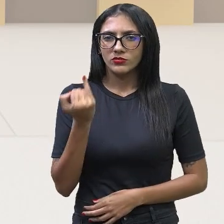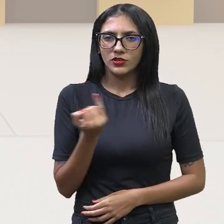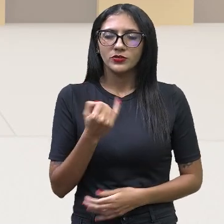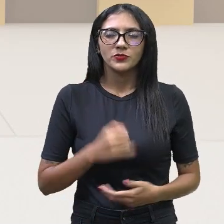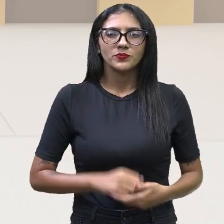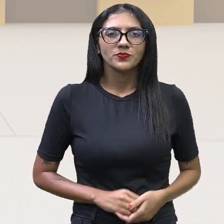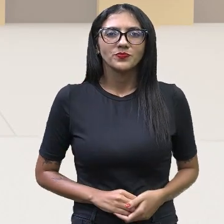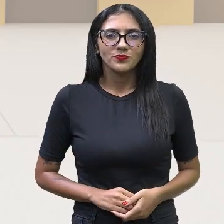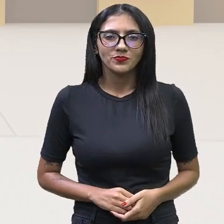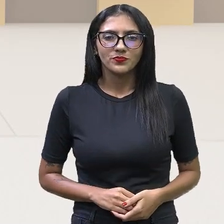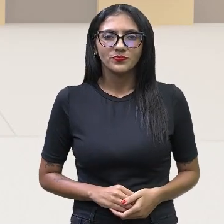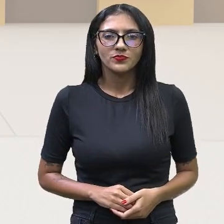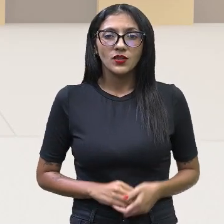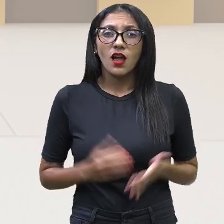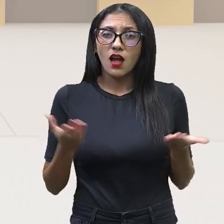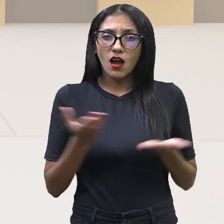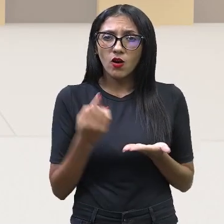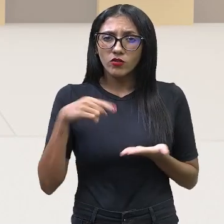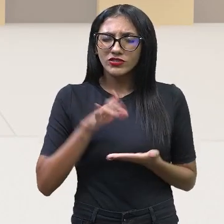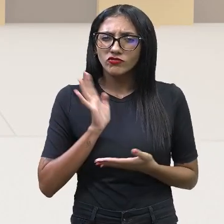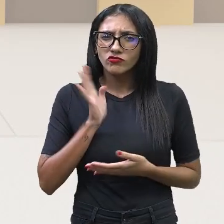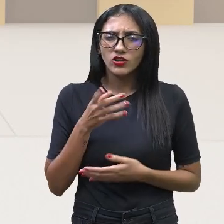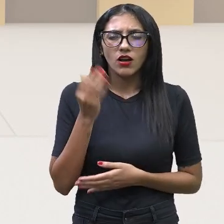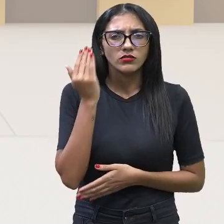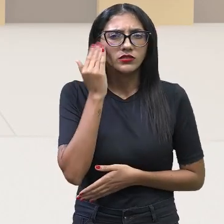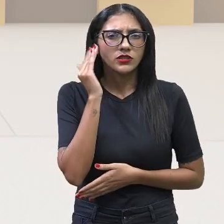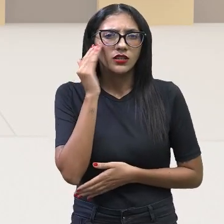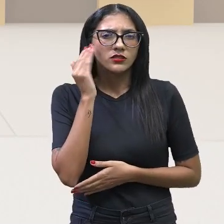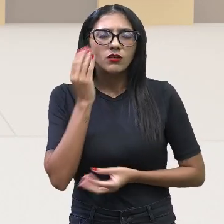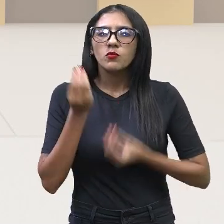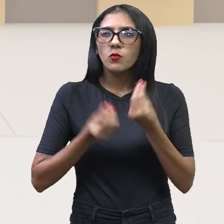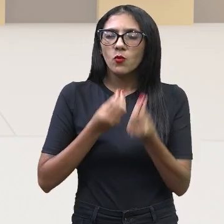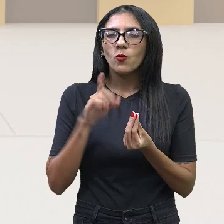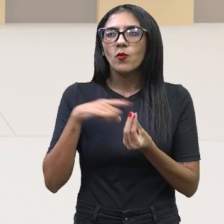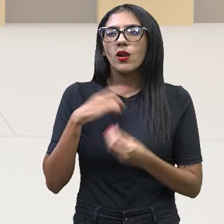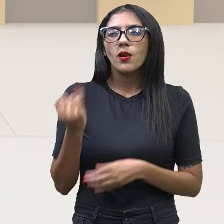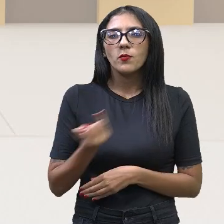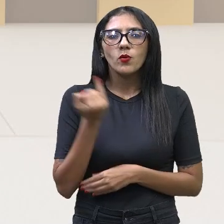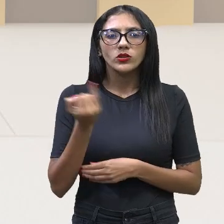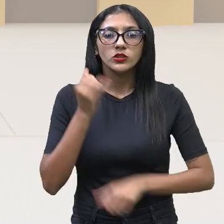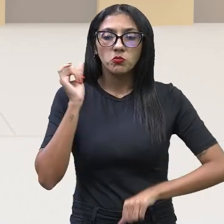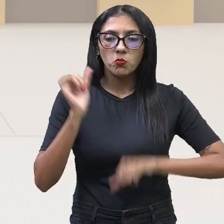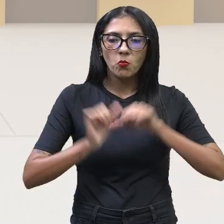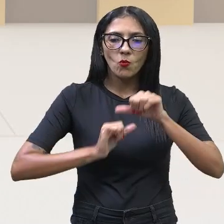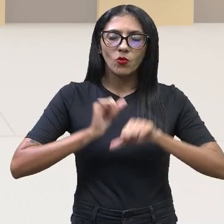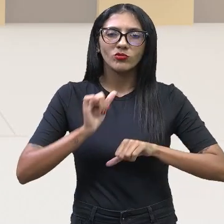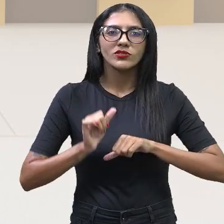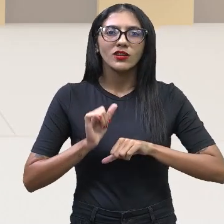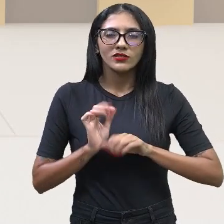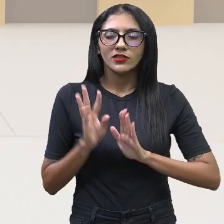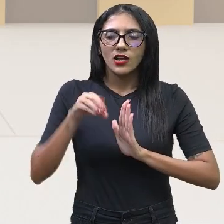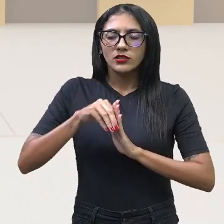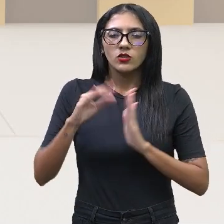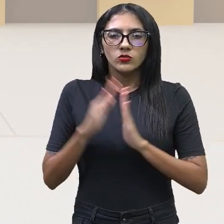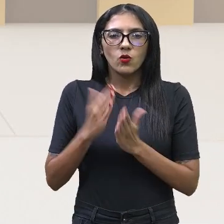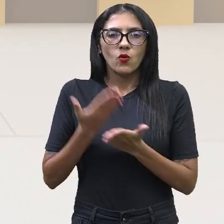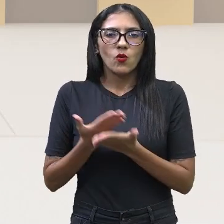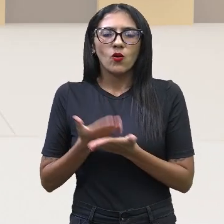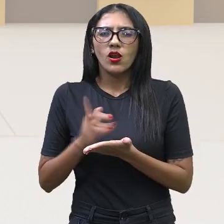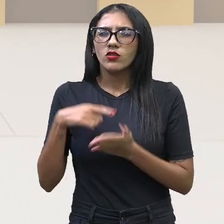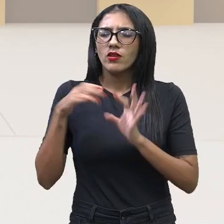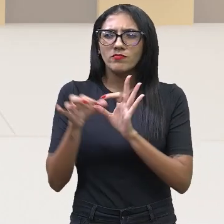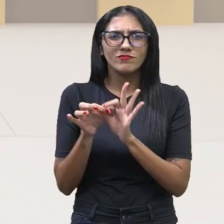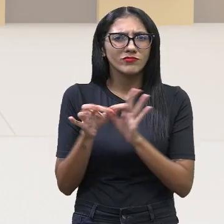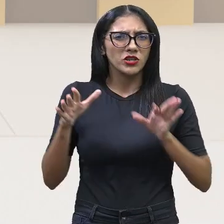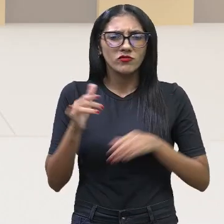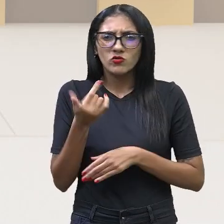você já despertou para a importância de transformar a escola num lugar livre de